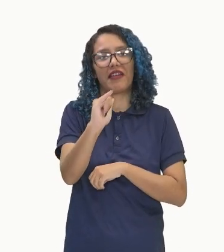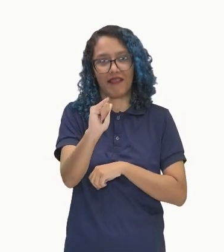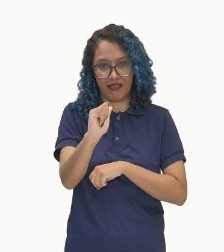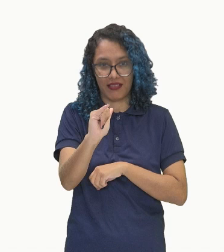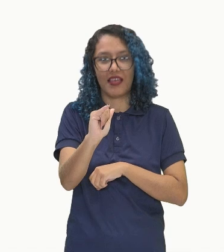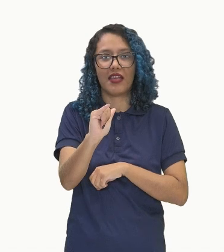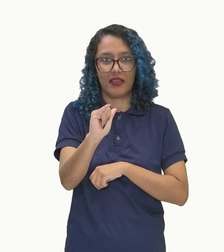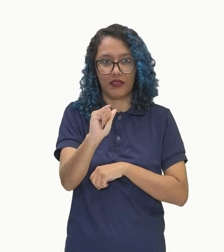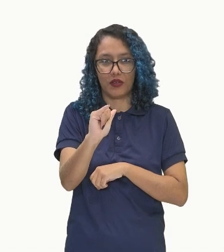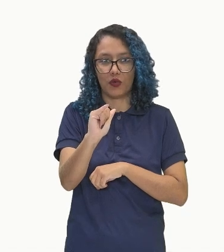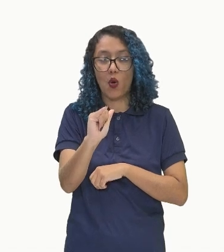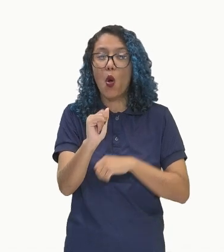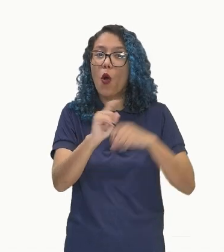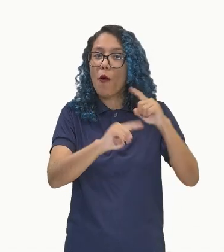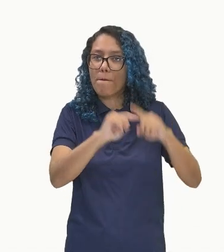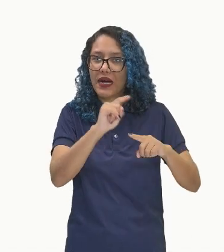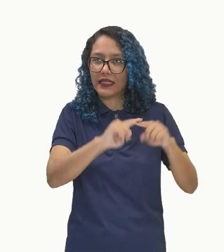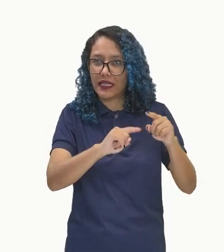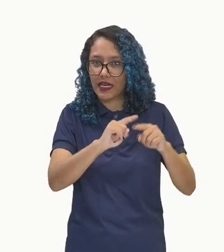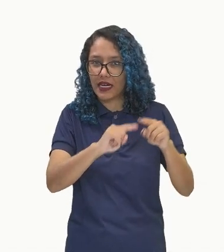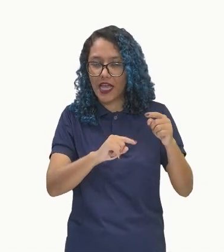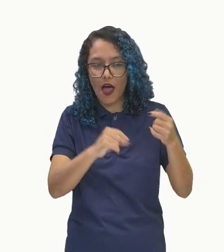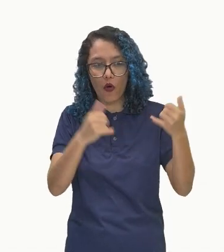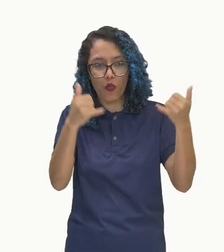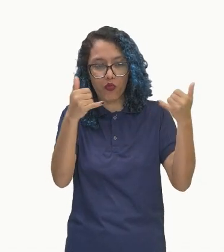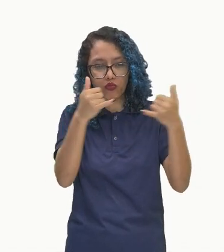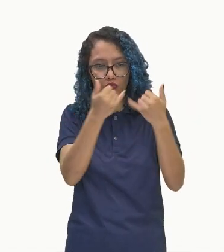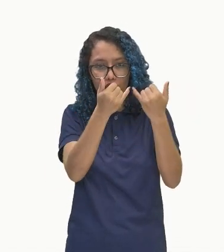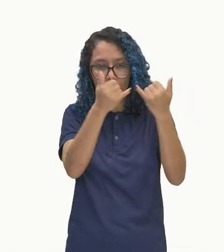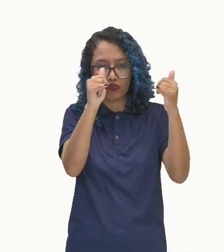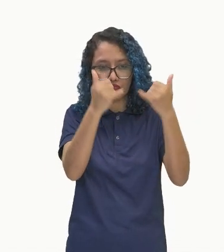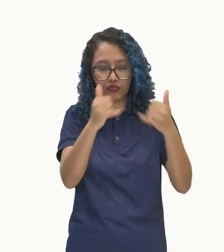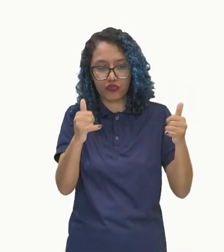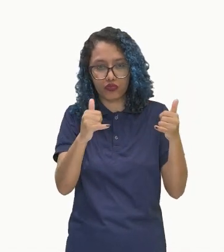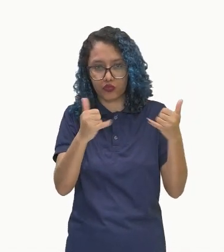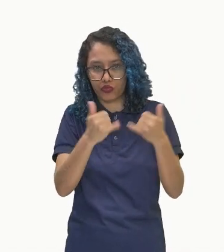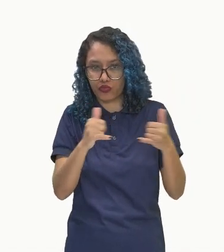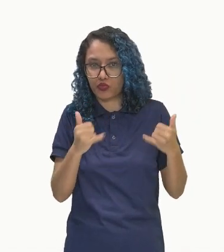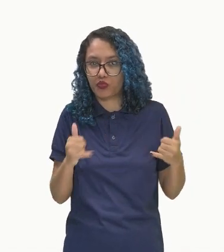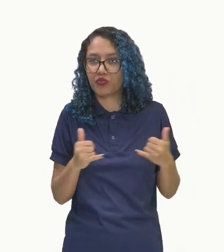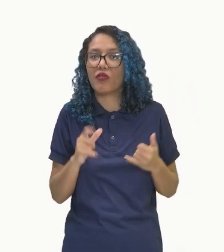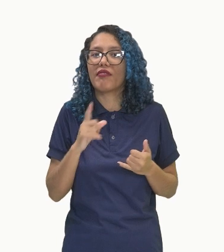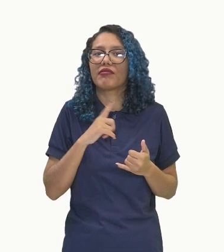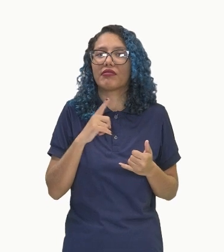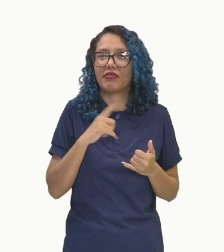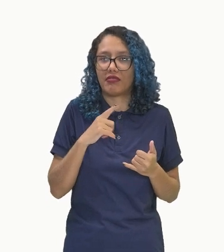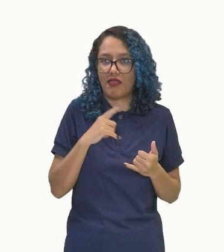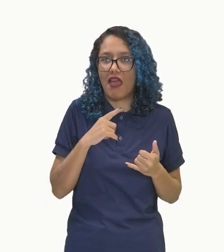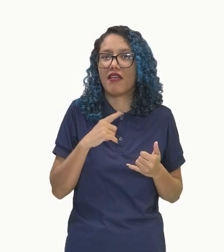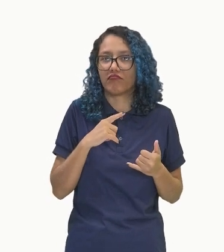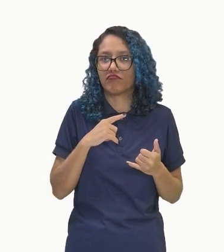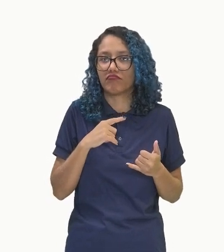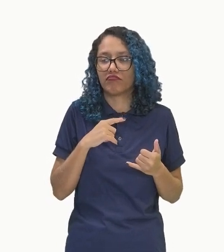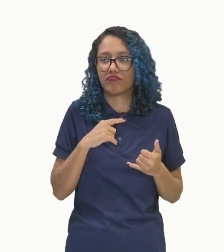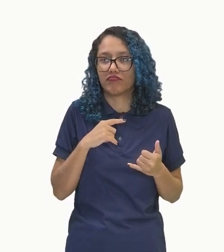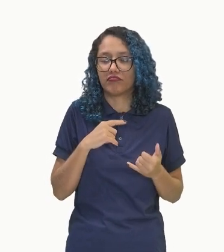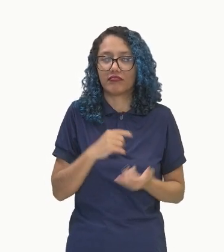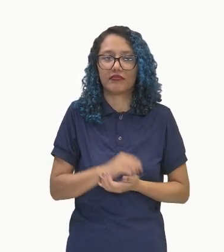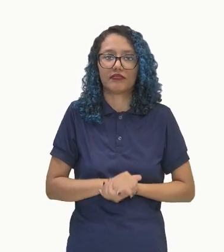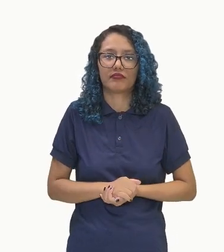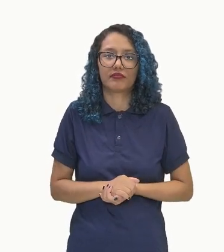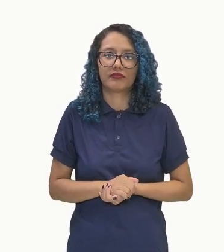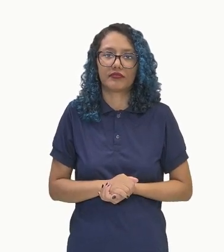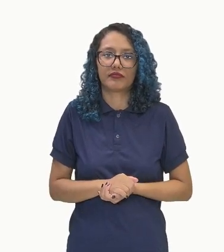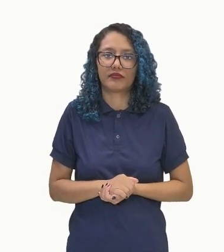de fluxo de corrente. E isso significa, olha aqui, que a tensão elétrica